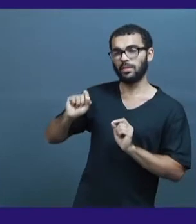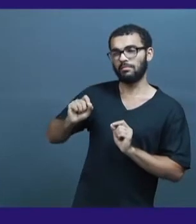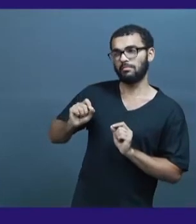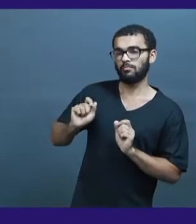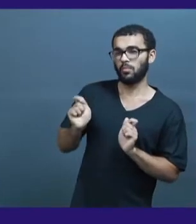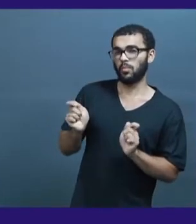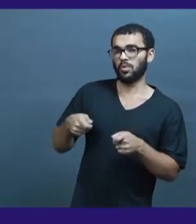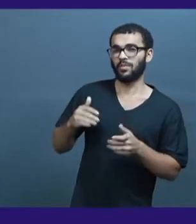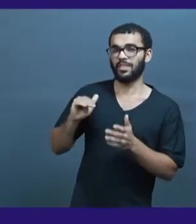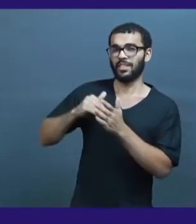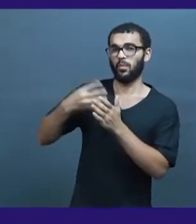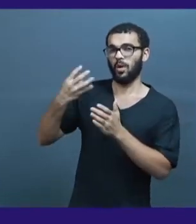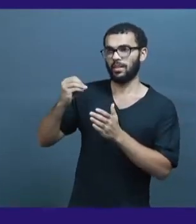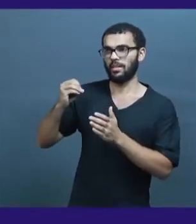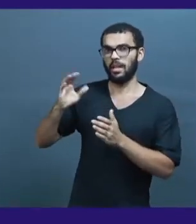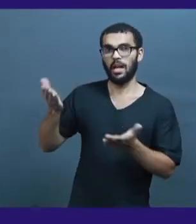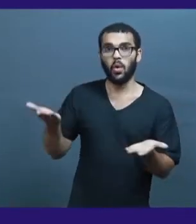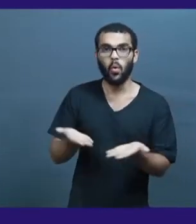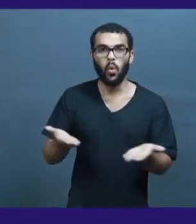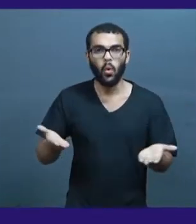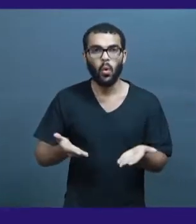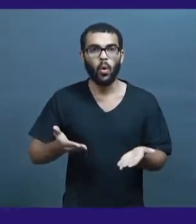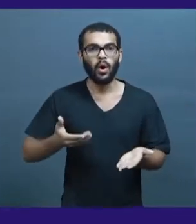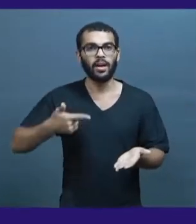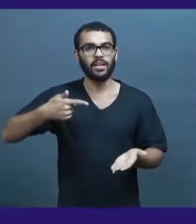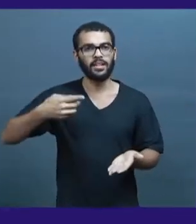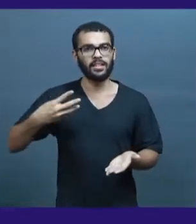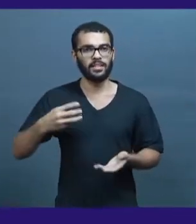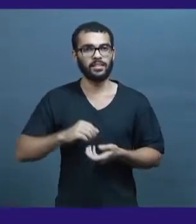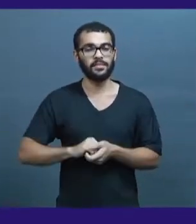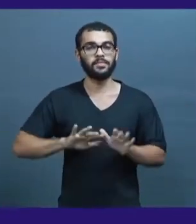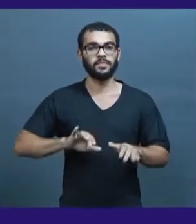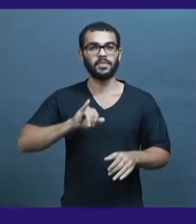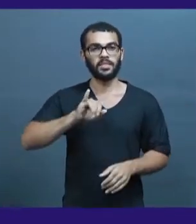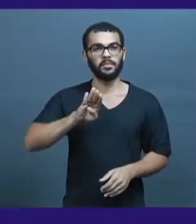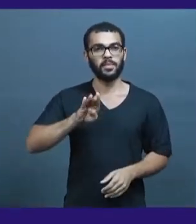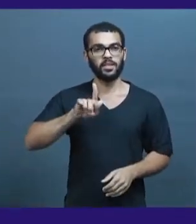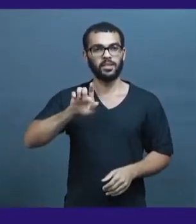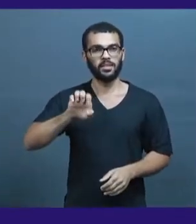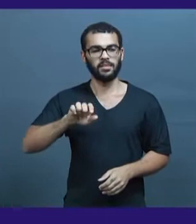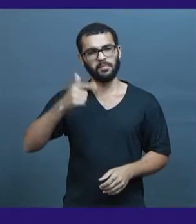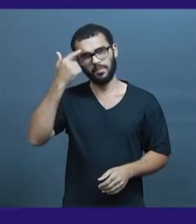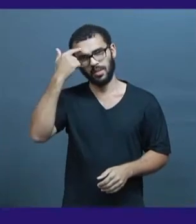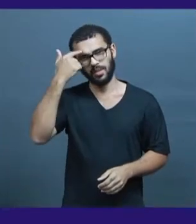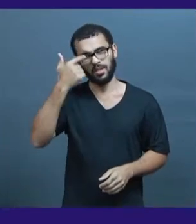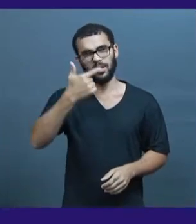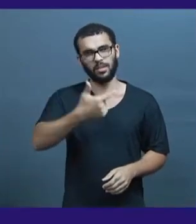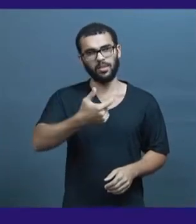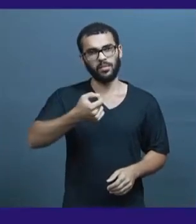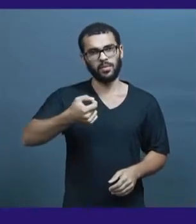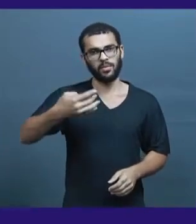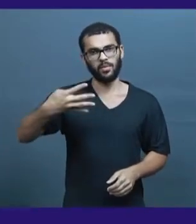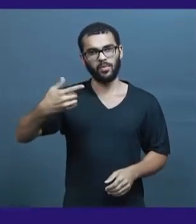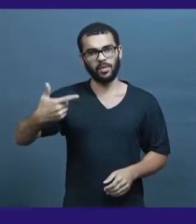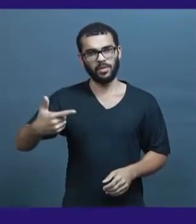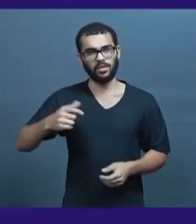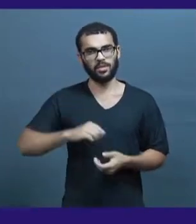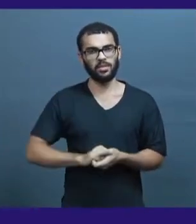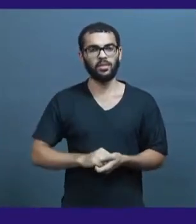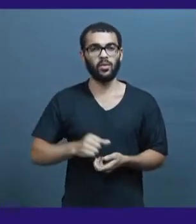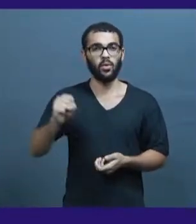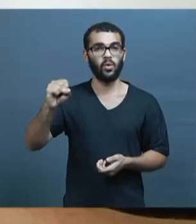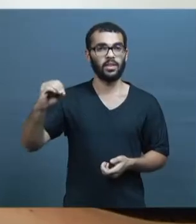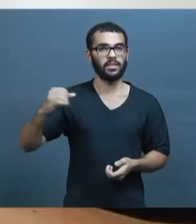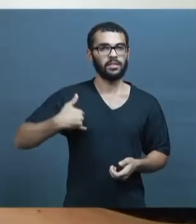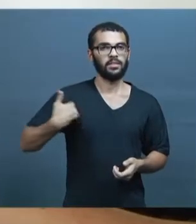anos atualmente. O IBGE prevê 80 anos para 2042. Mas afinal, o que é expectativa